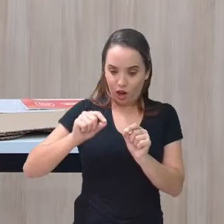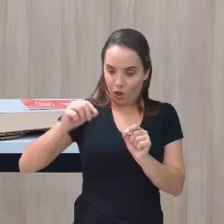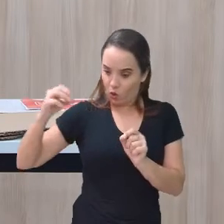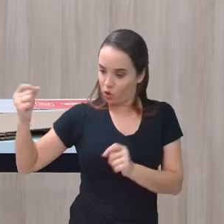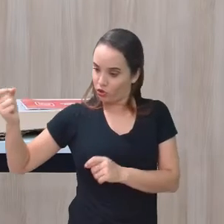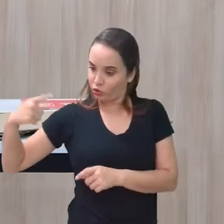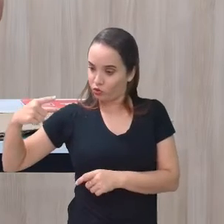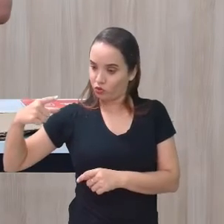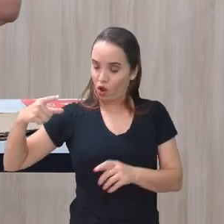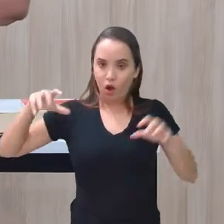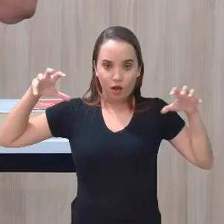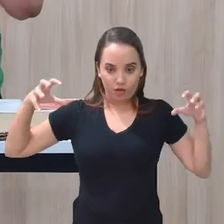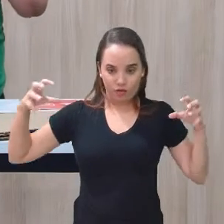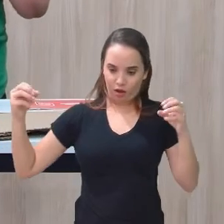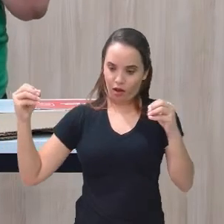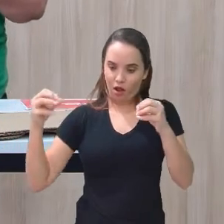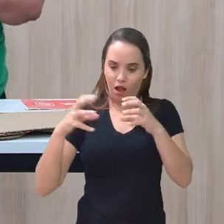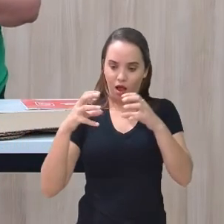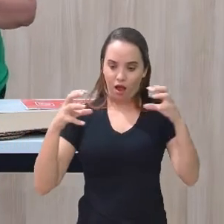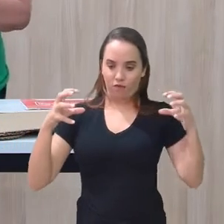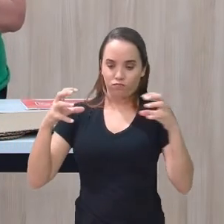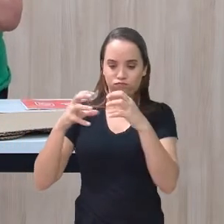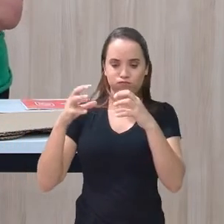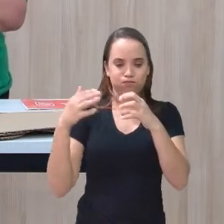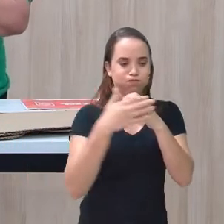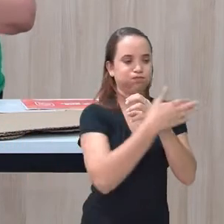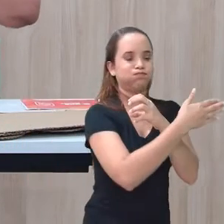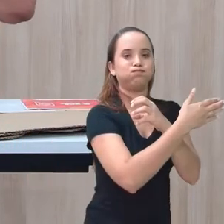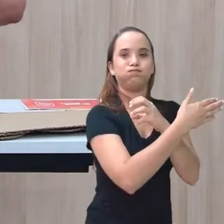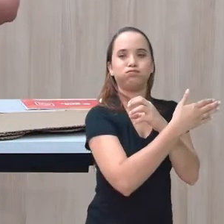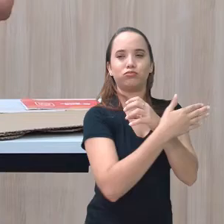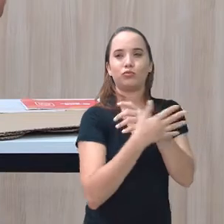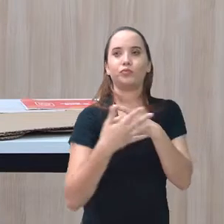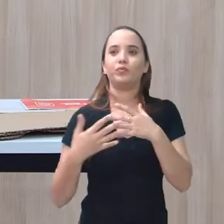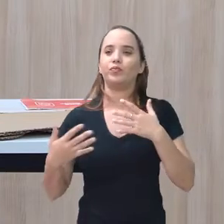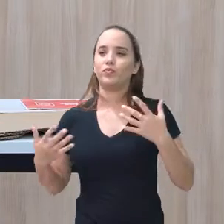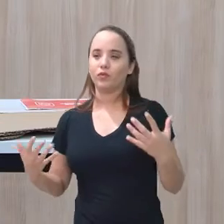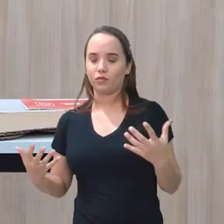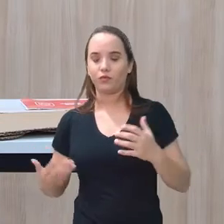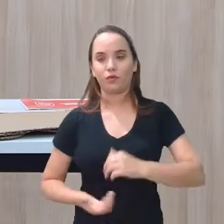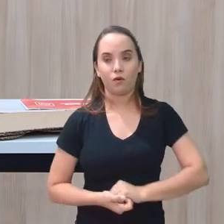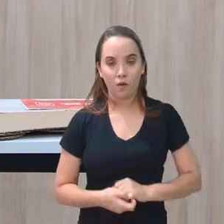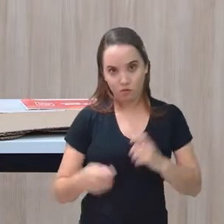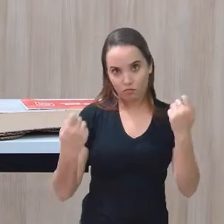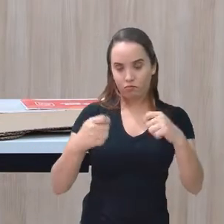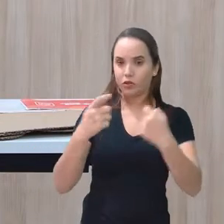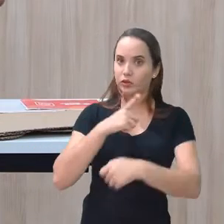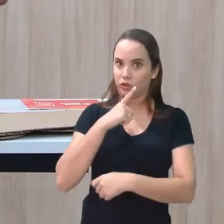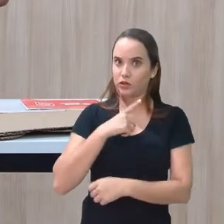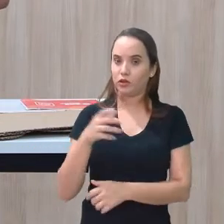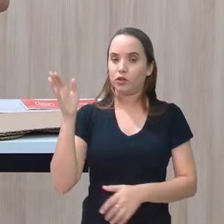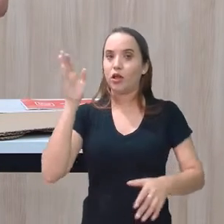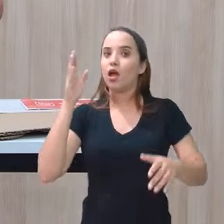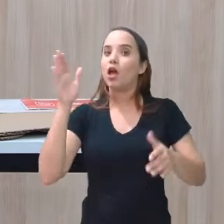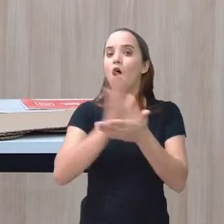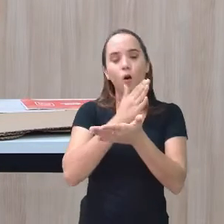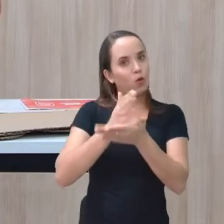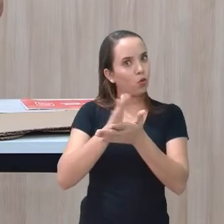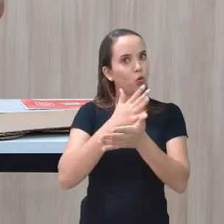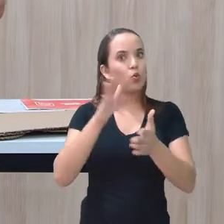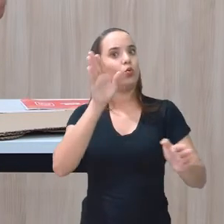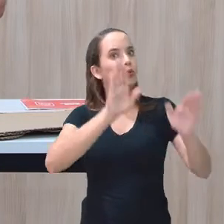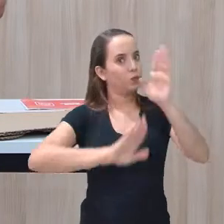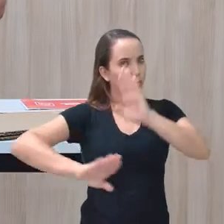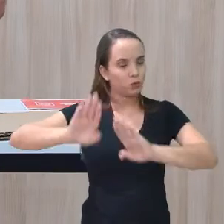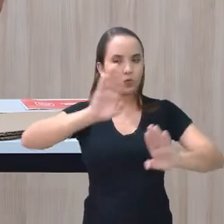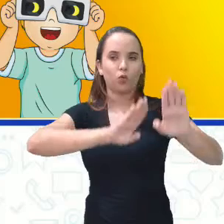E aqui eu trago para vocês vamos dizer assim, um cuidado. Vejam que na minha imagem eu estou com